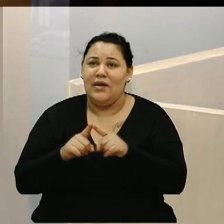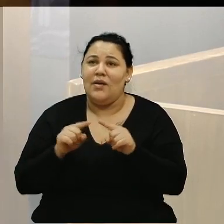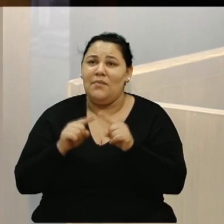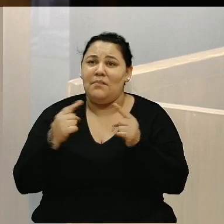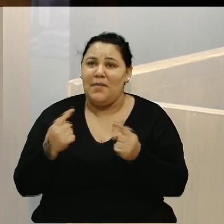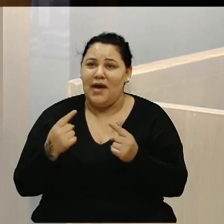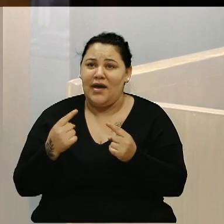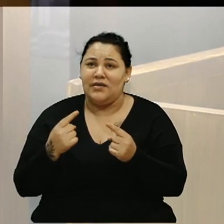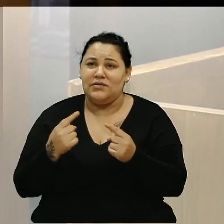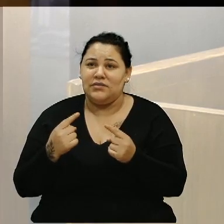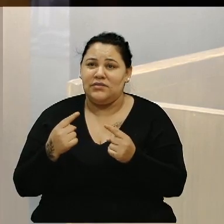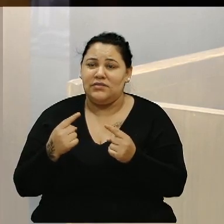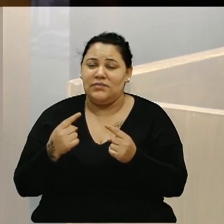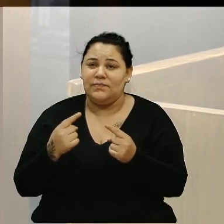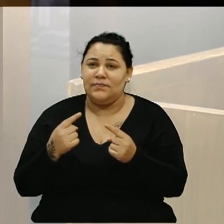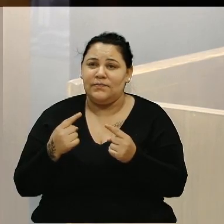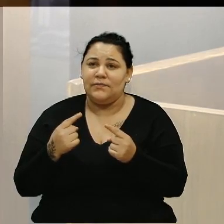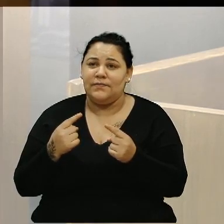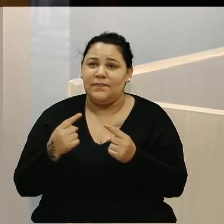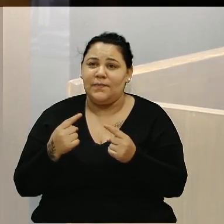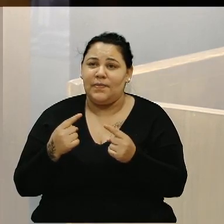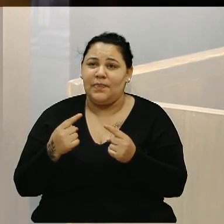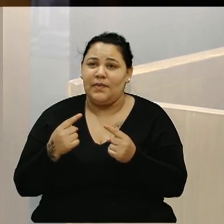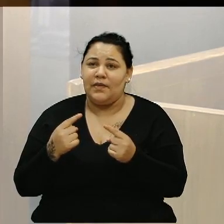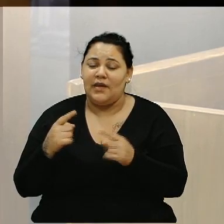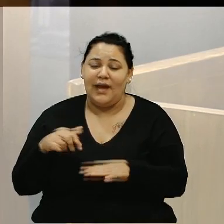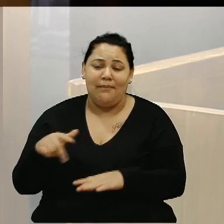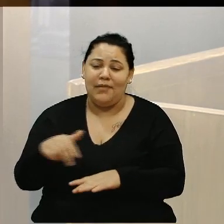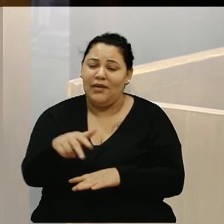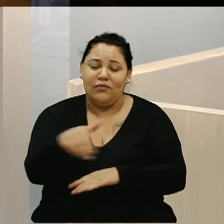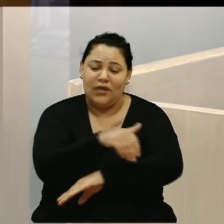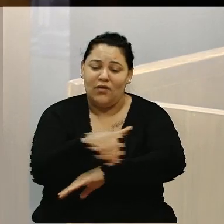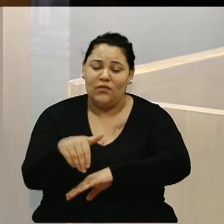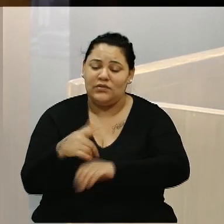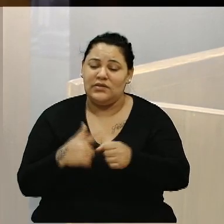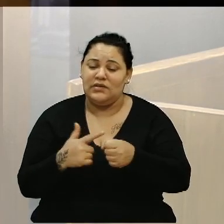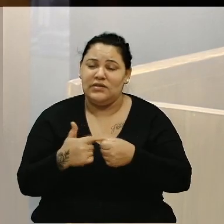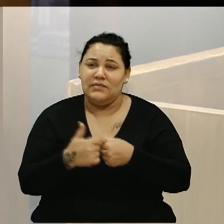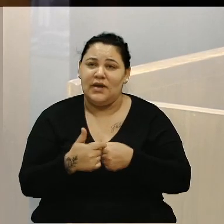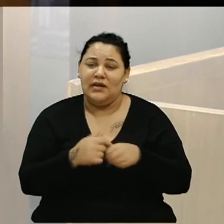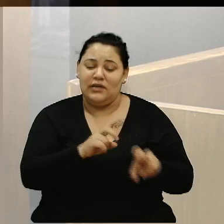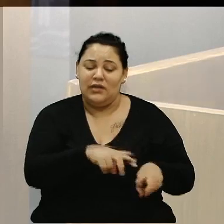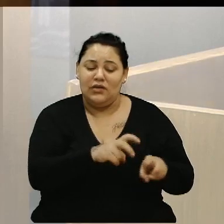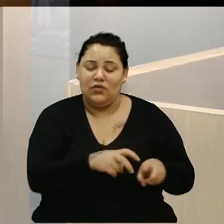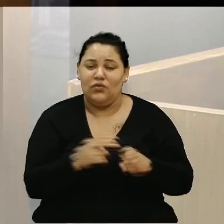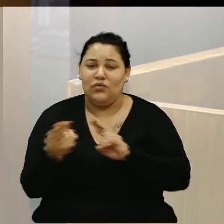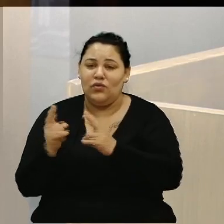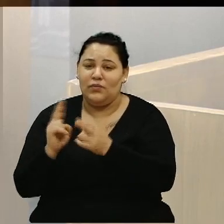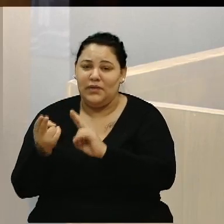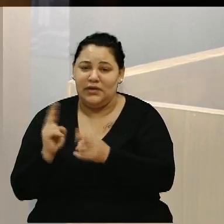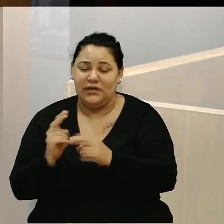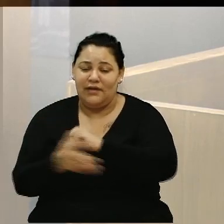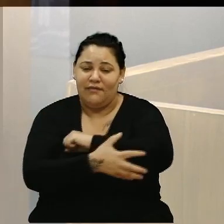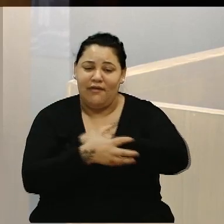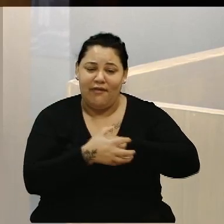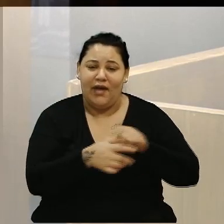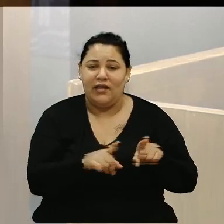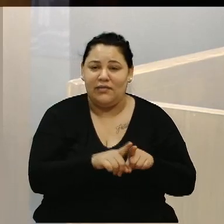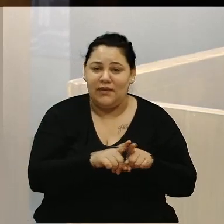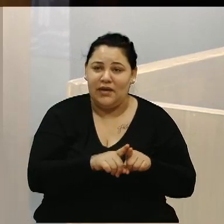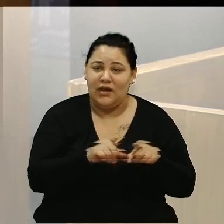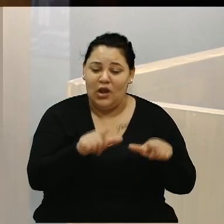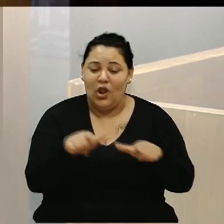nossa cidade. No interior, na zona urbana, nas periferias, em